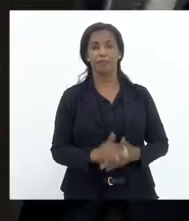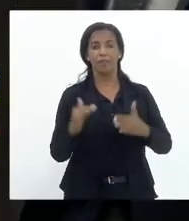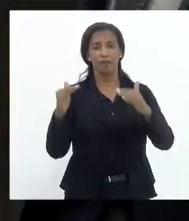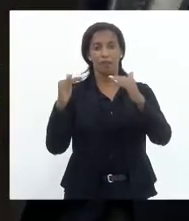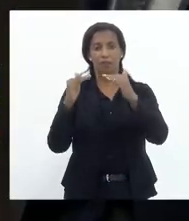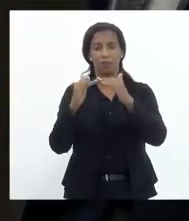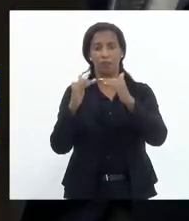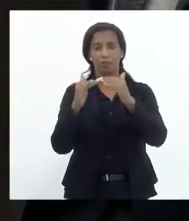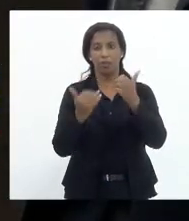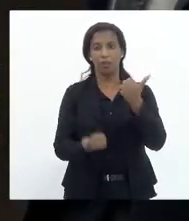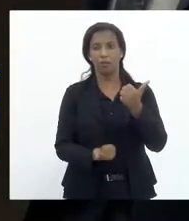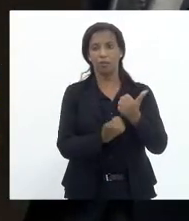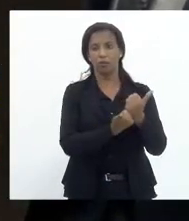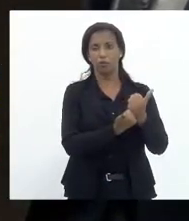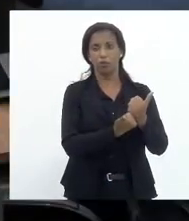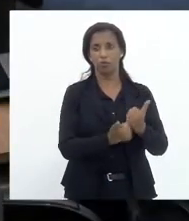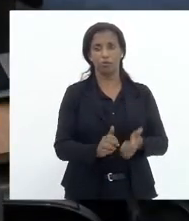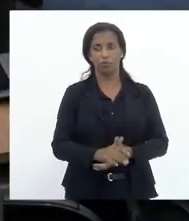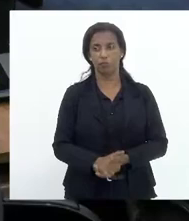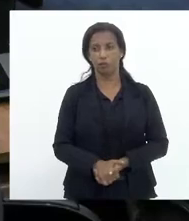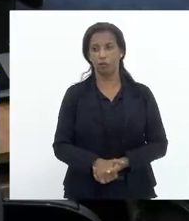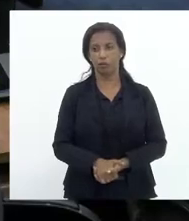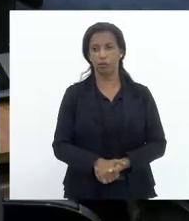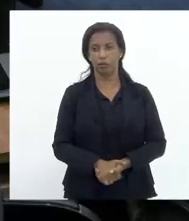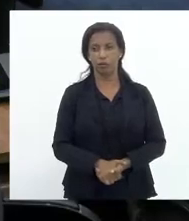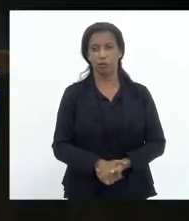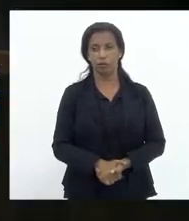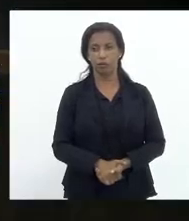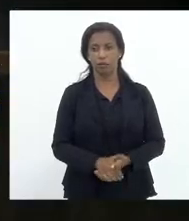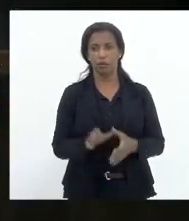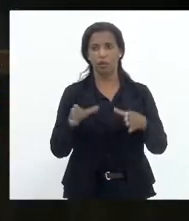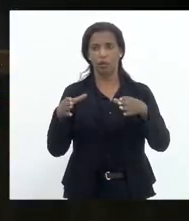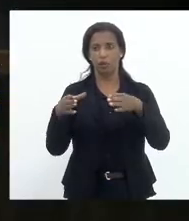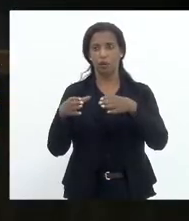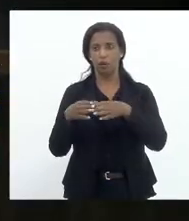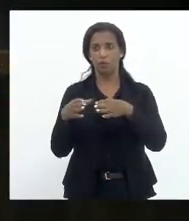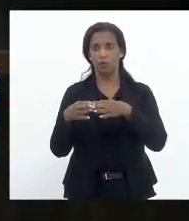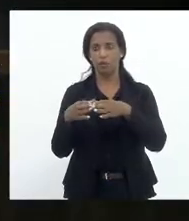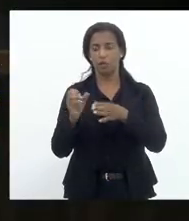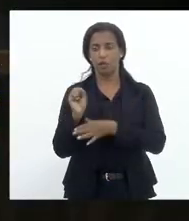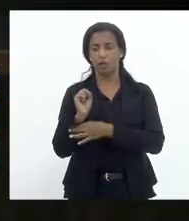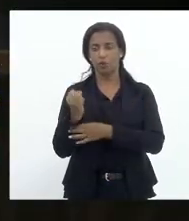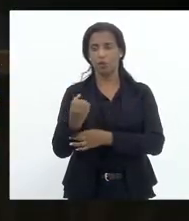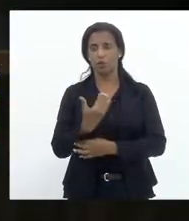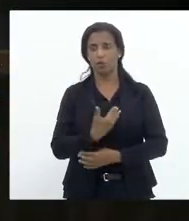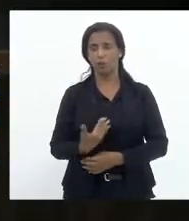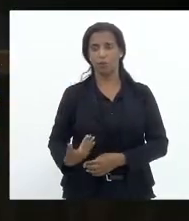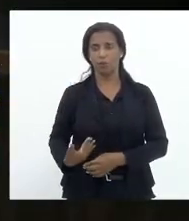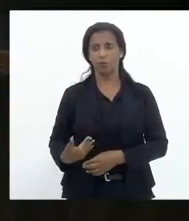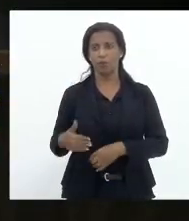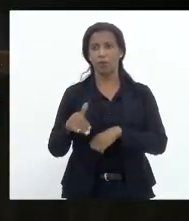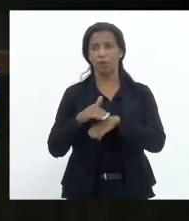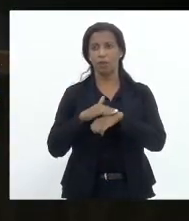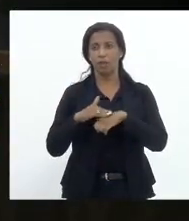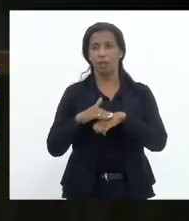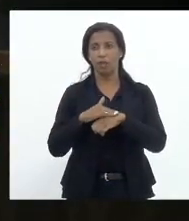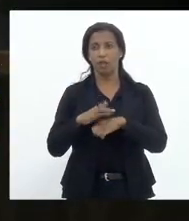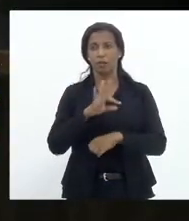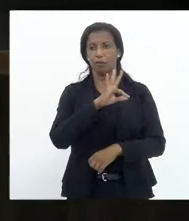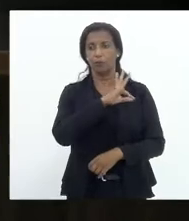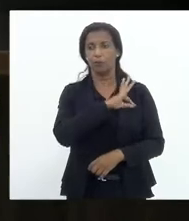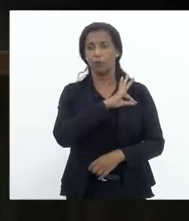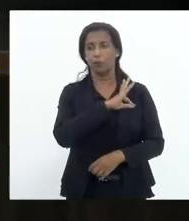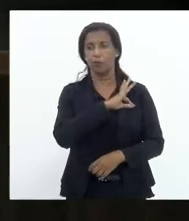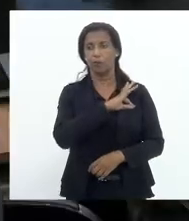favorável ao substitutivo e ela começou de segurança pública e assuntos de polícia Deputado